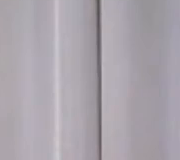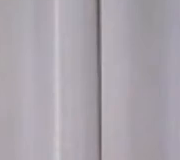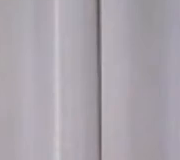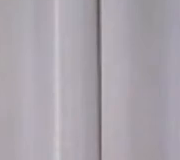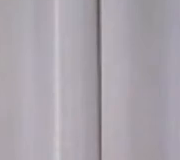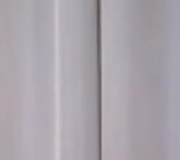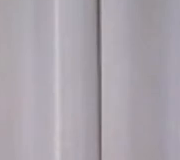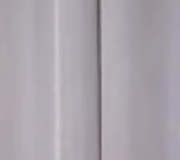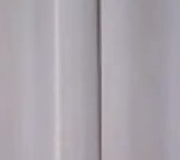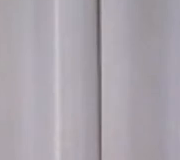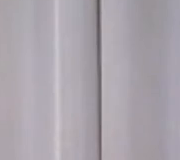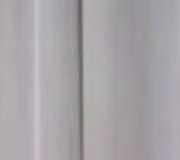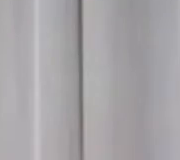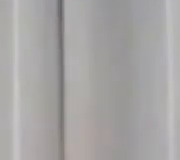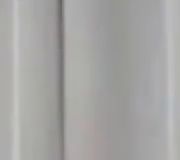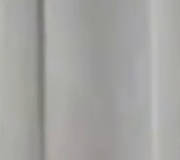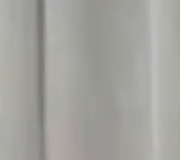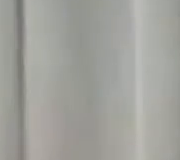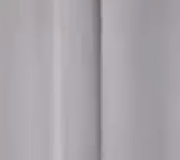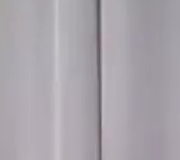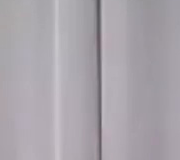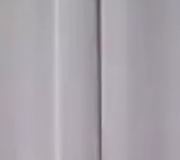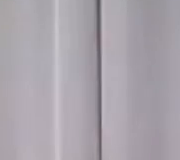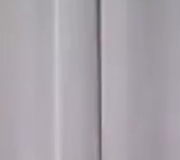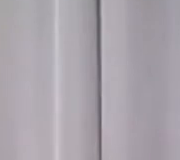A verdade é que